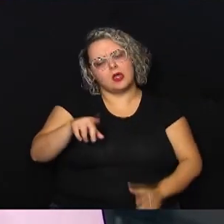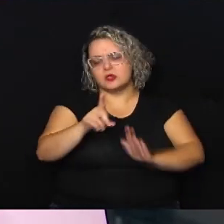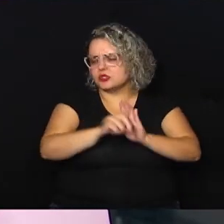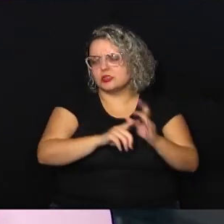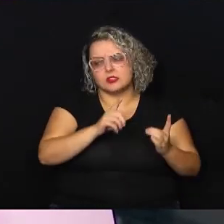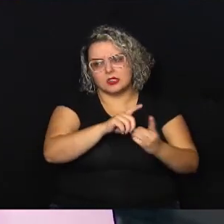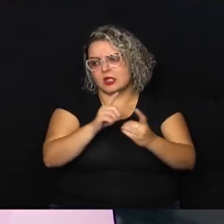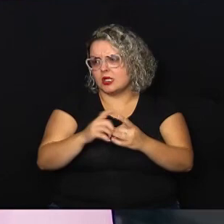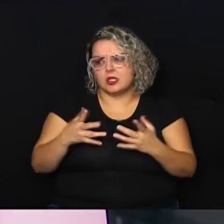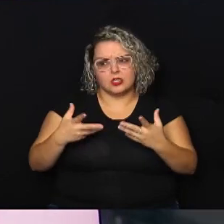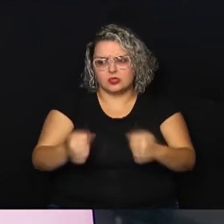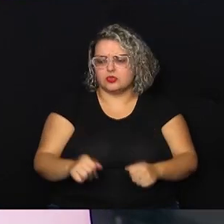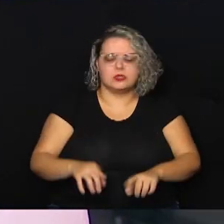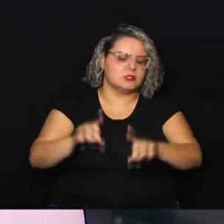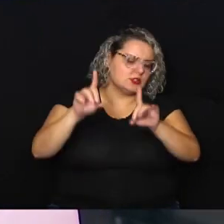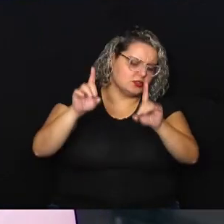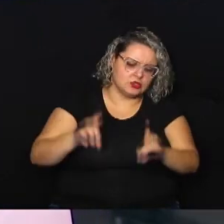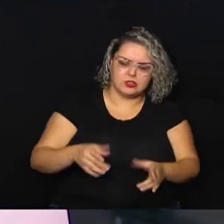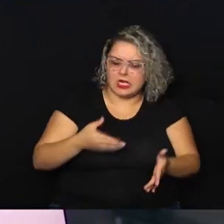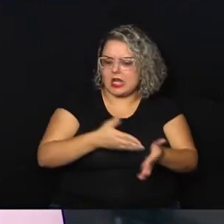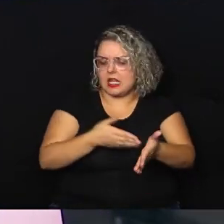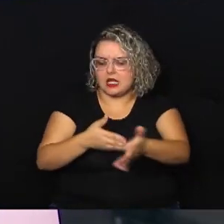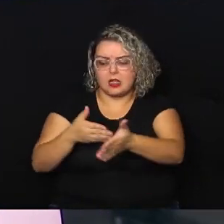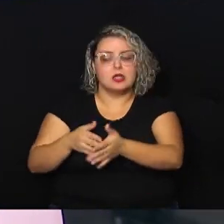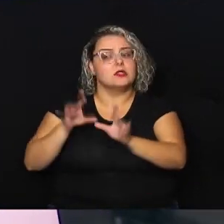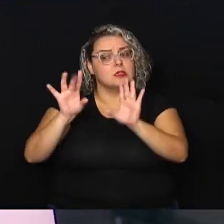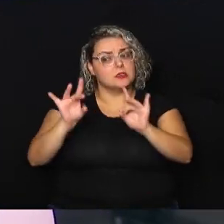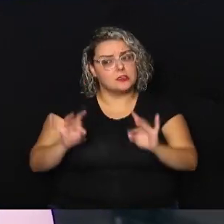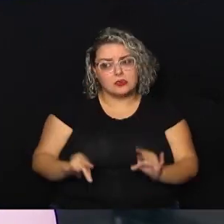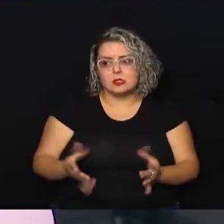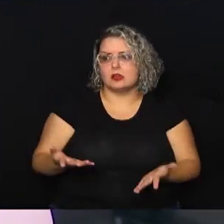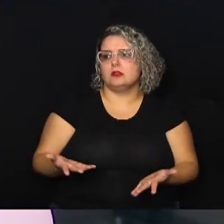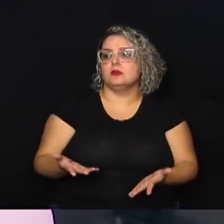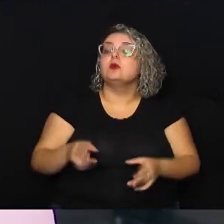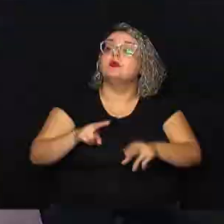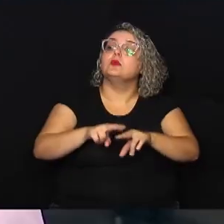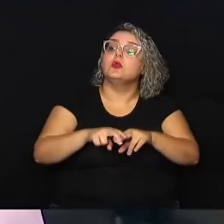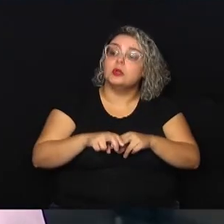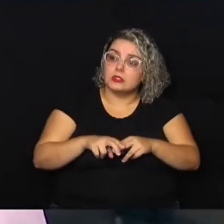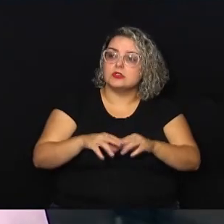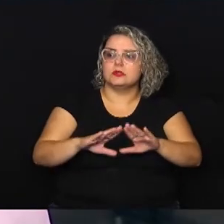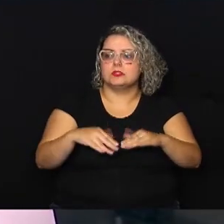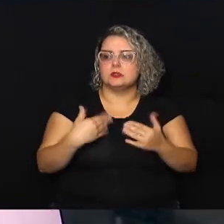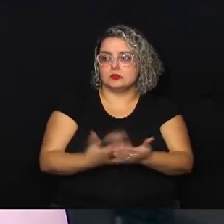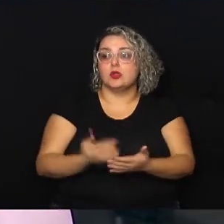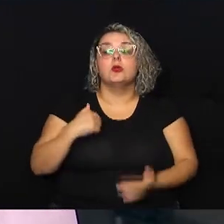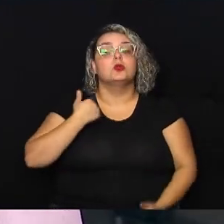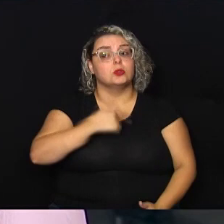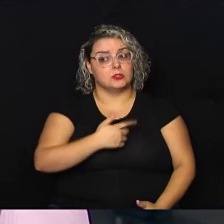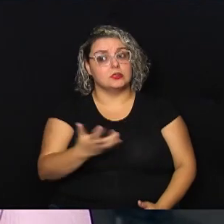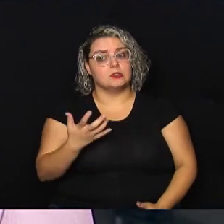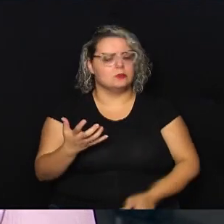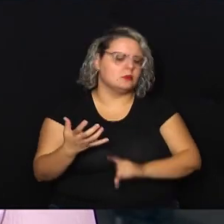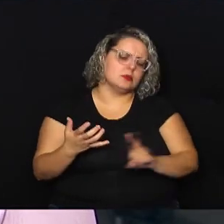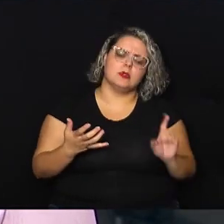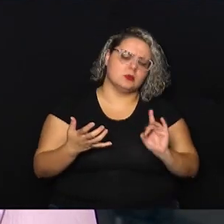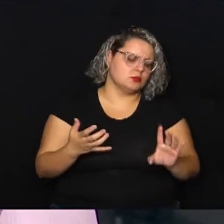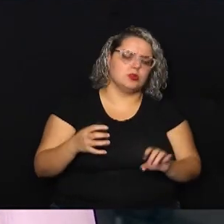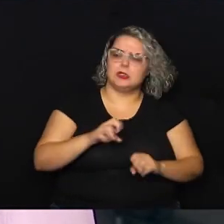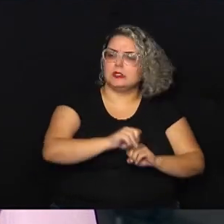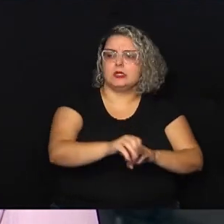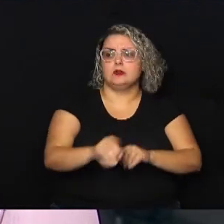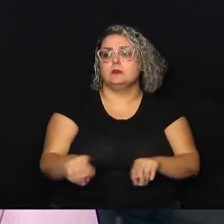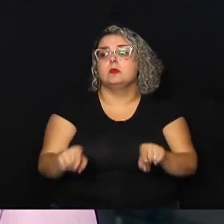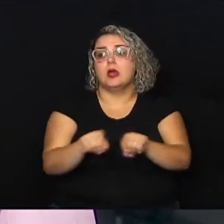as suas deficiências, todas as suas especificidades. Então, por isso, esse requerimento. Nós queremos não só na educação, mas